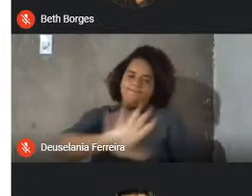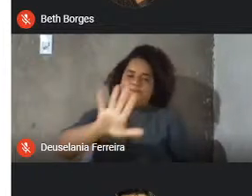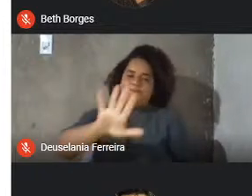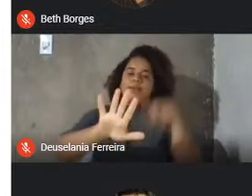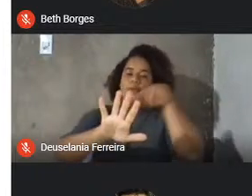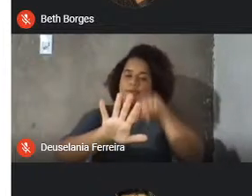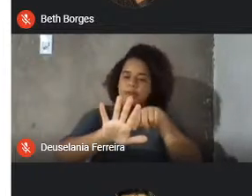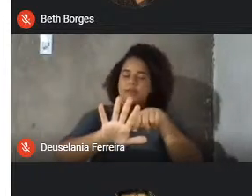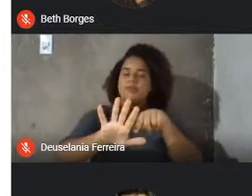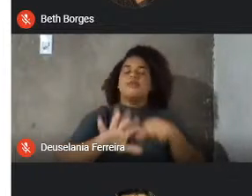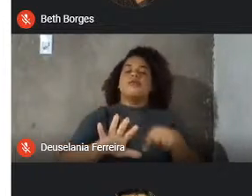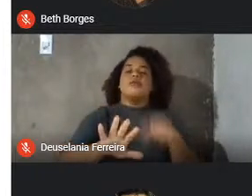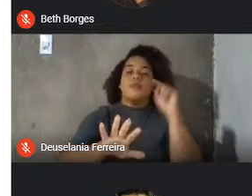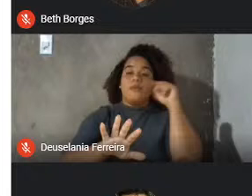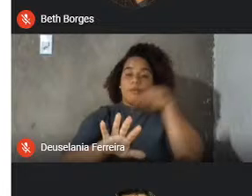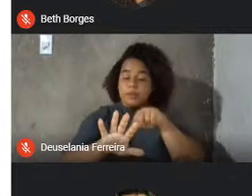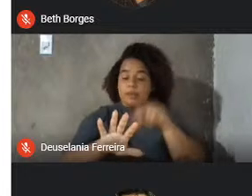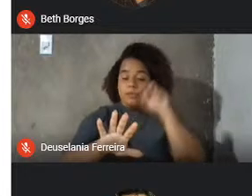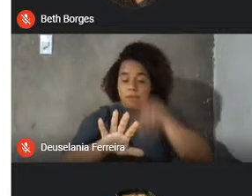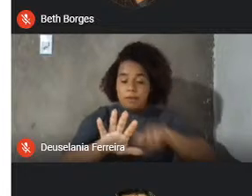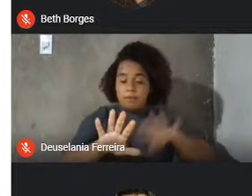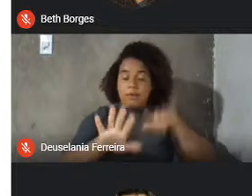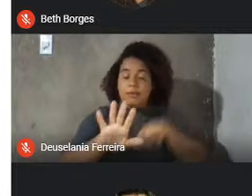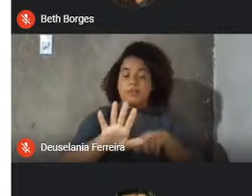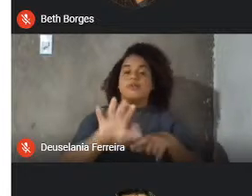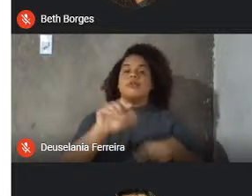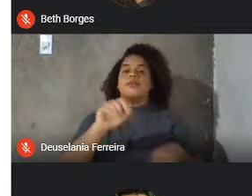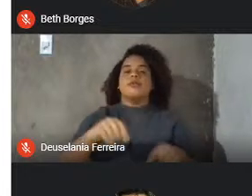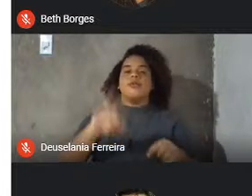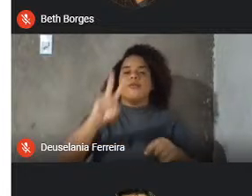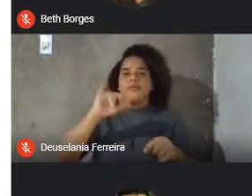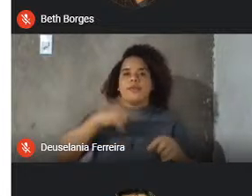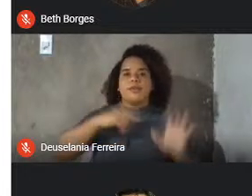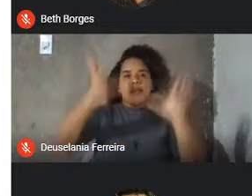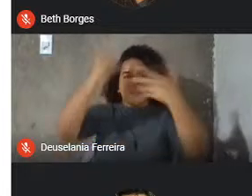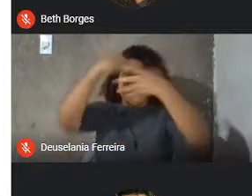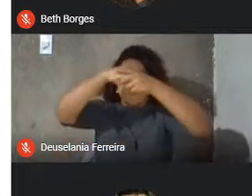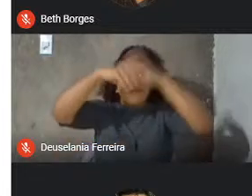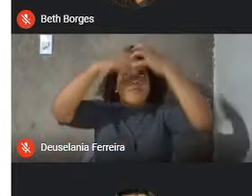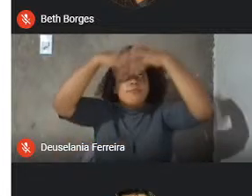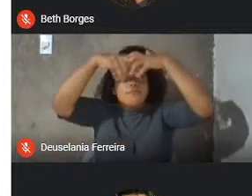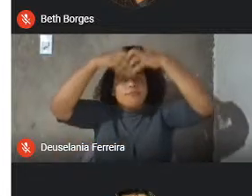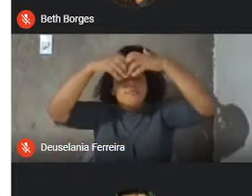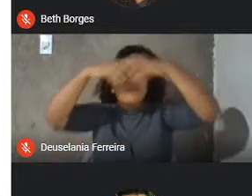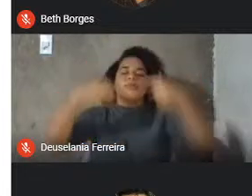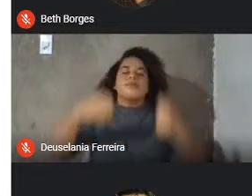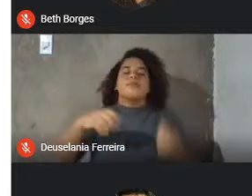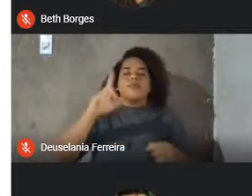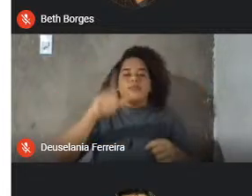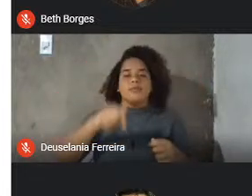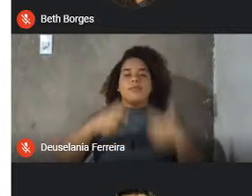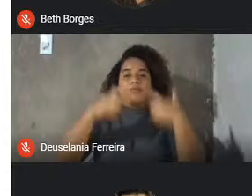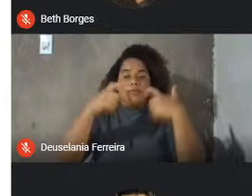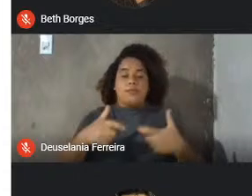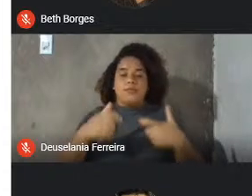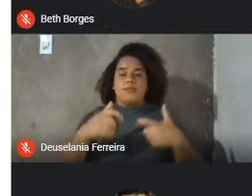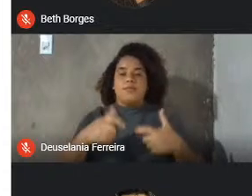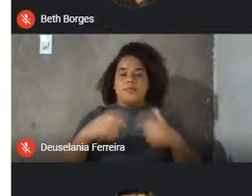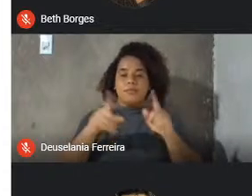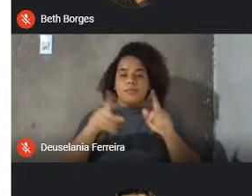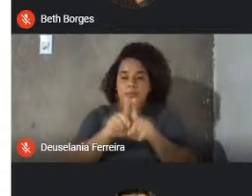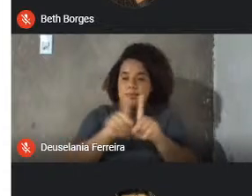isso, você tem uma imagem formada na sua mente. Então, os cenários adaptativos que vão ser estruturados